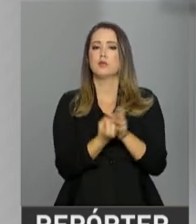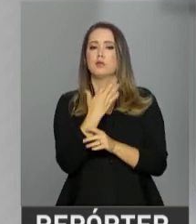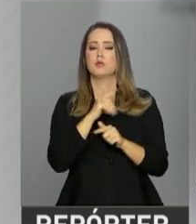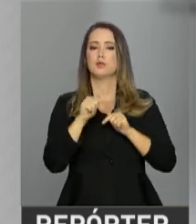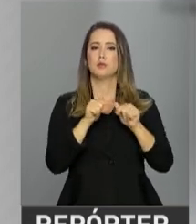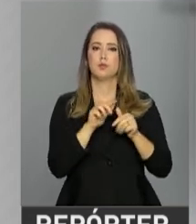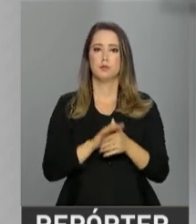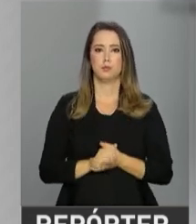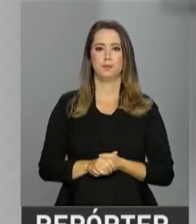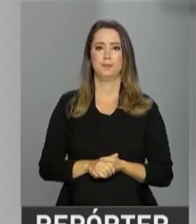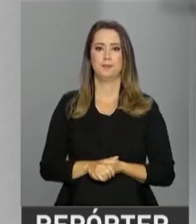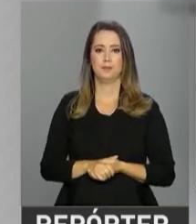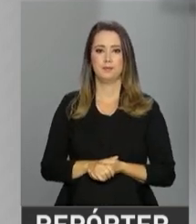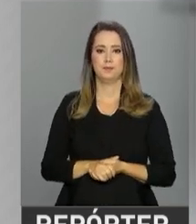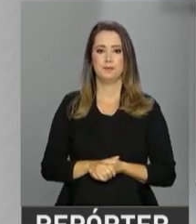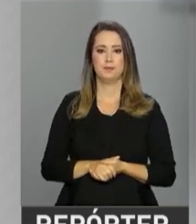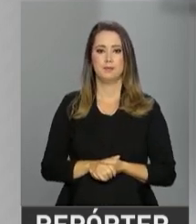empregos.